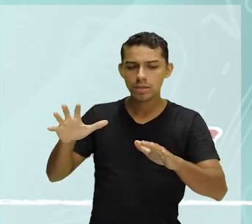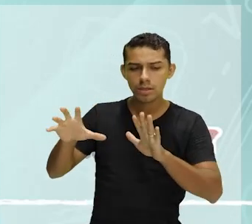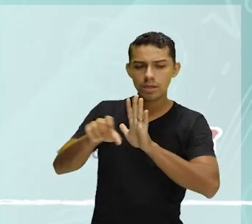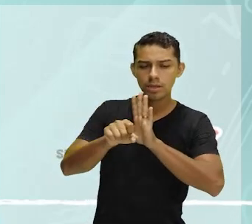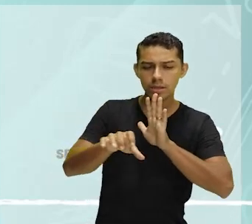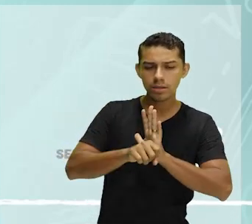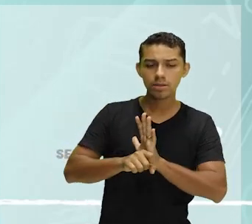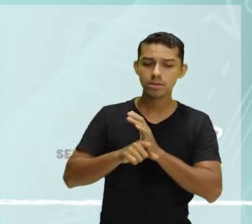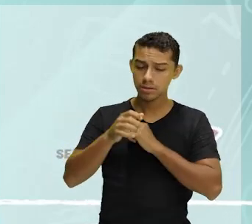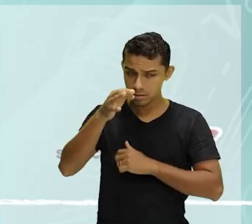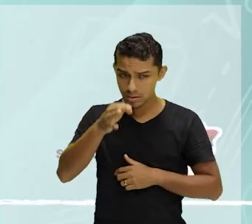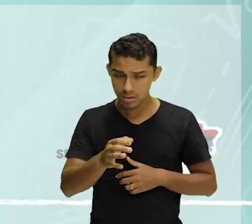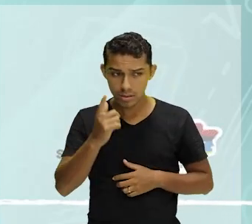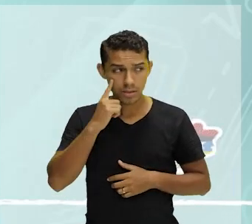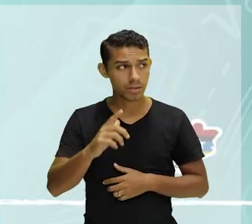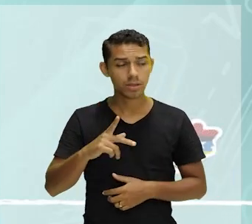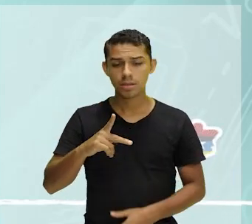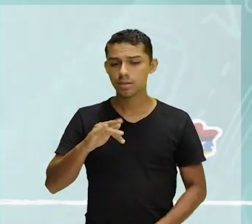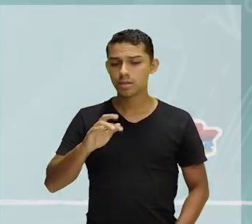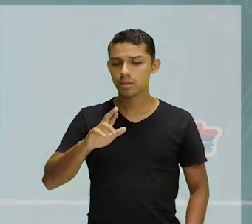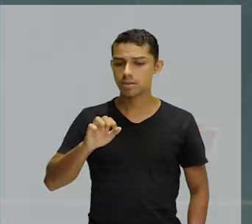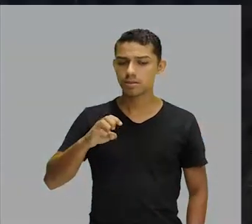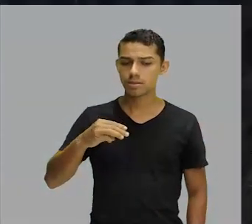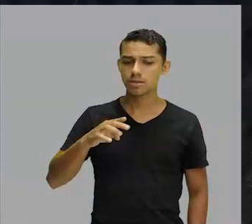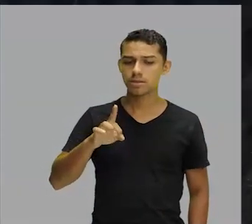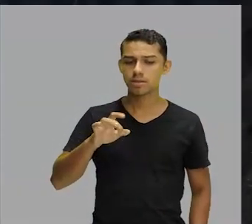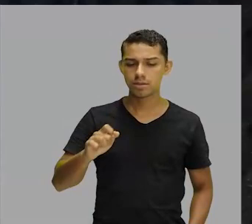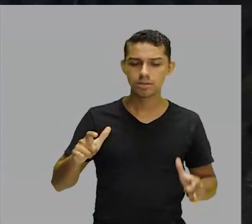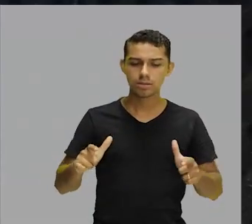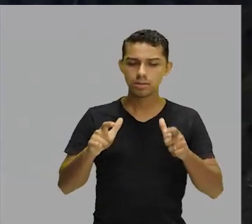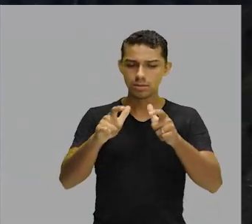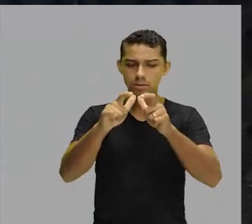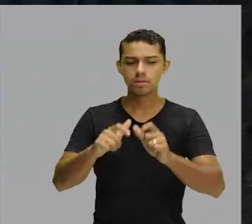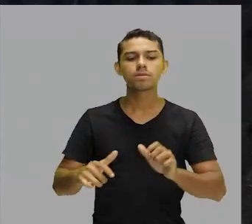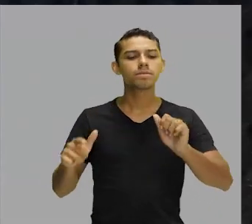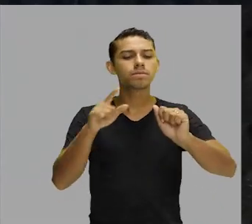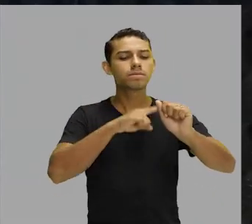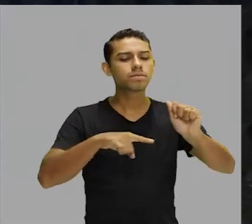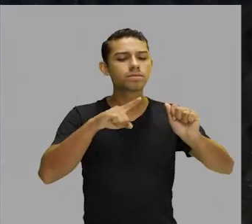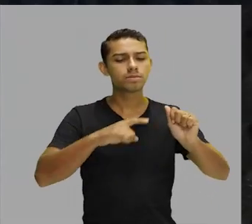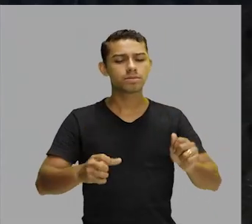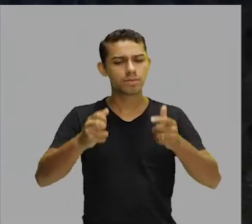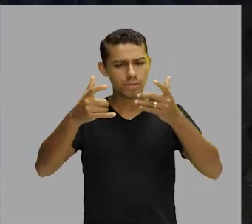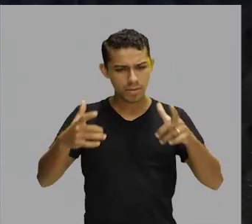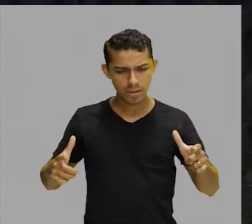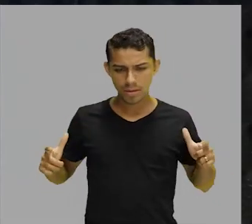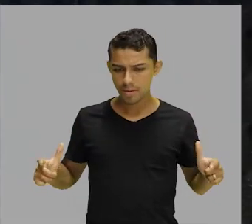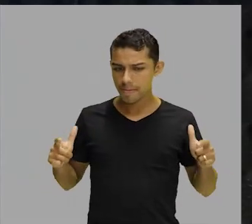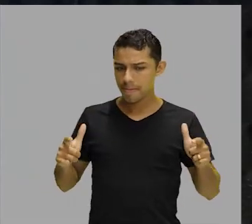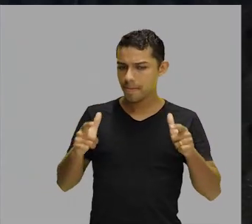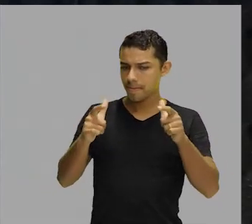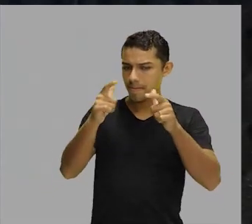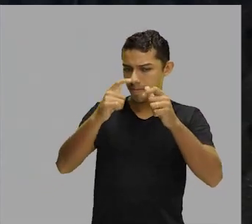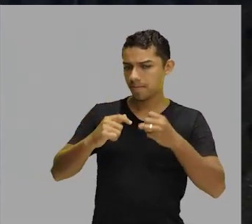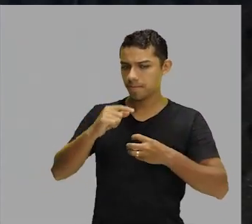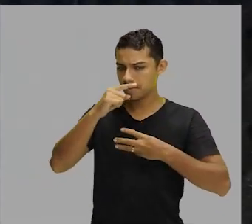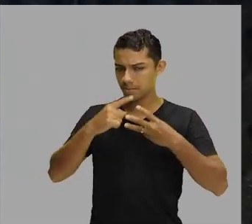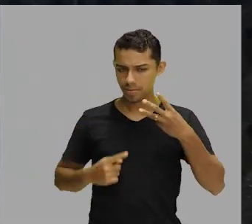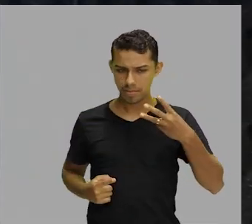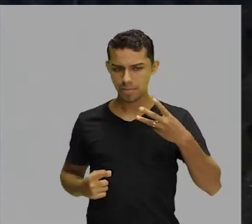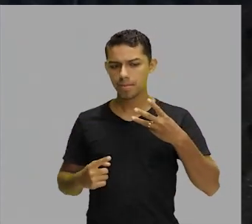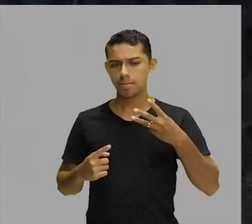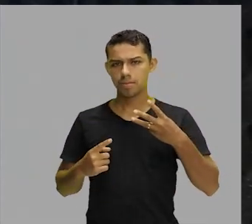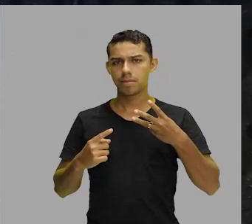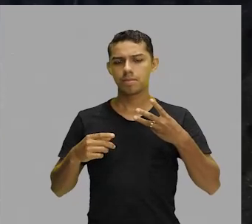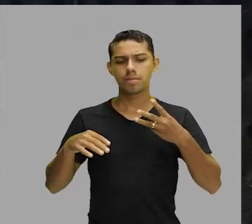afirmar que essa pirâmide, letra A, representa uma teia alimentar com 3 níveis tróficos?